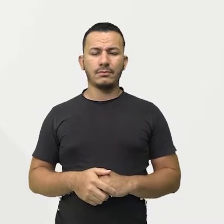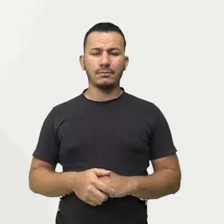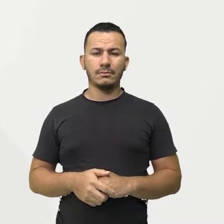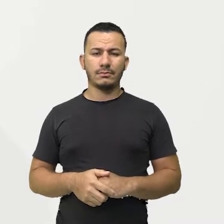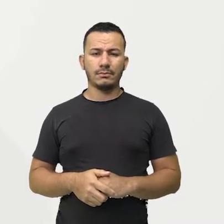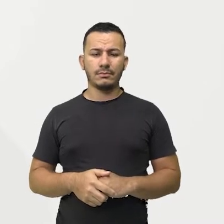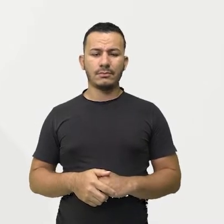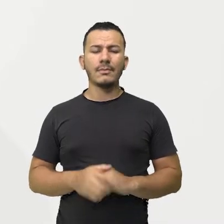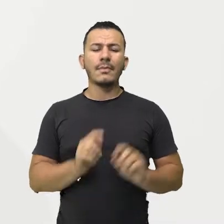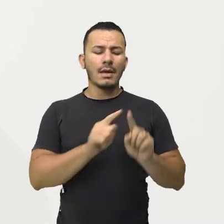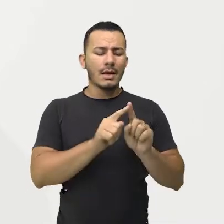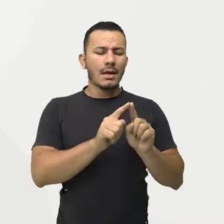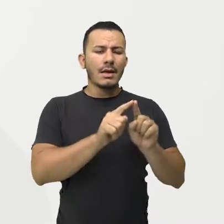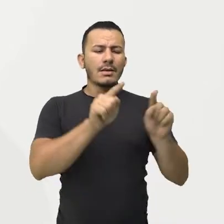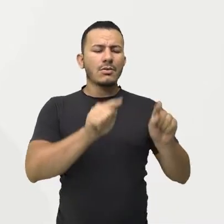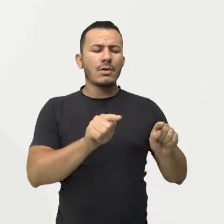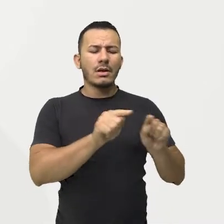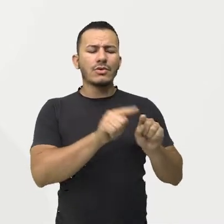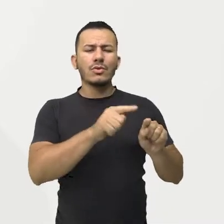Quanto vale o quadradinho